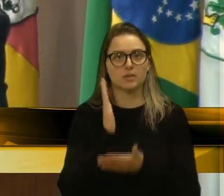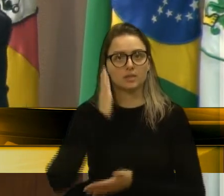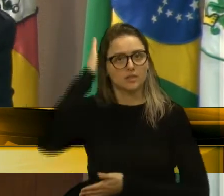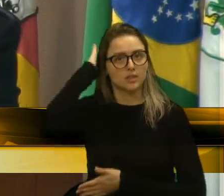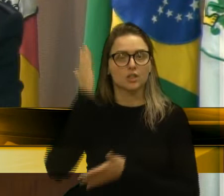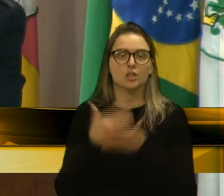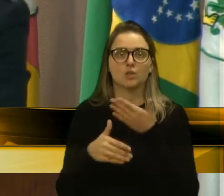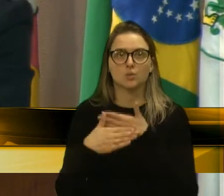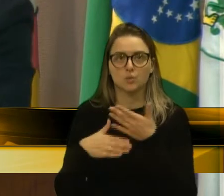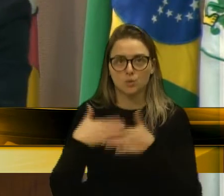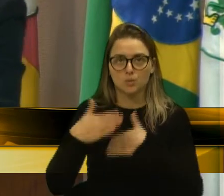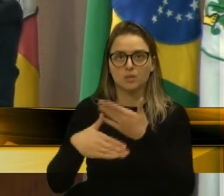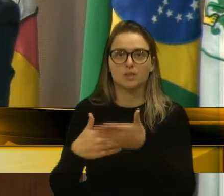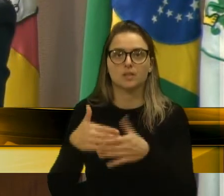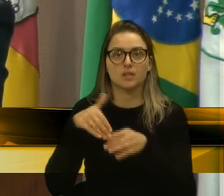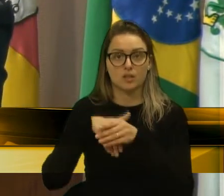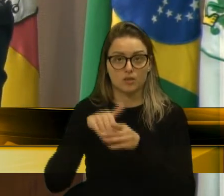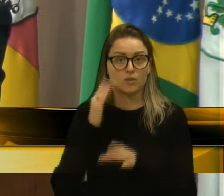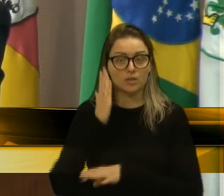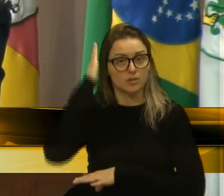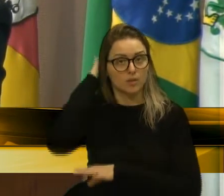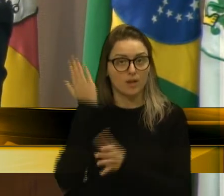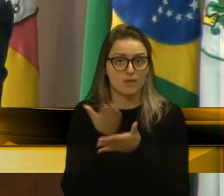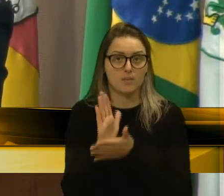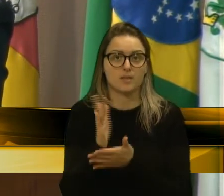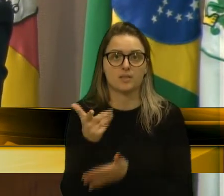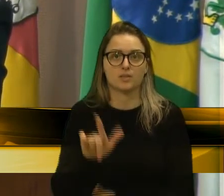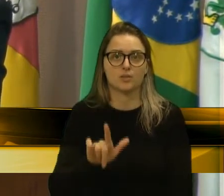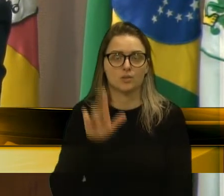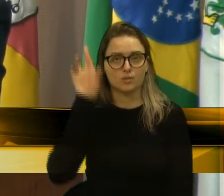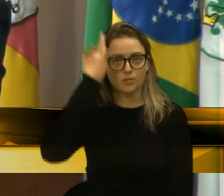está encaminhando que vai acontecer, né?